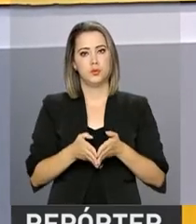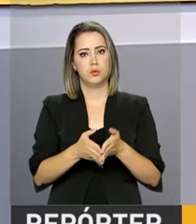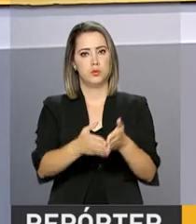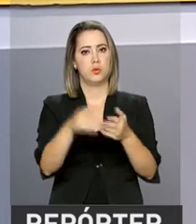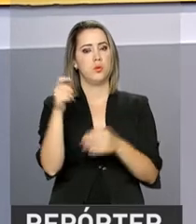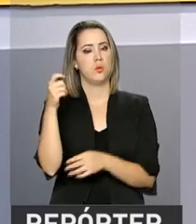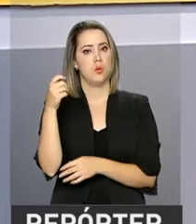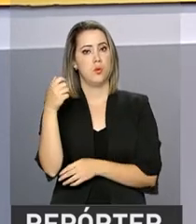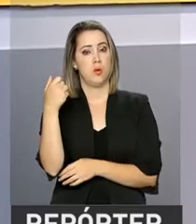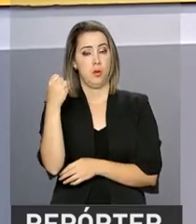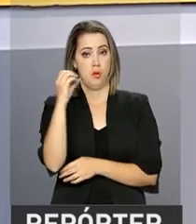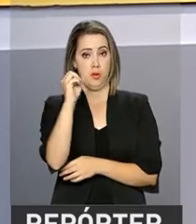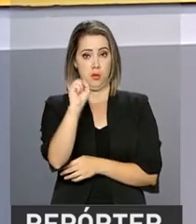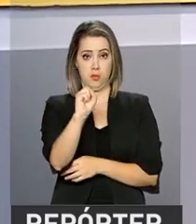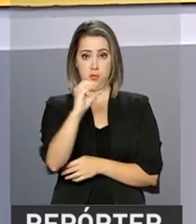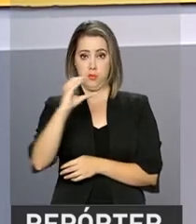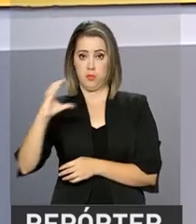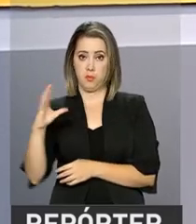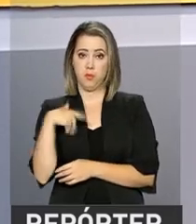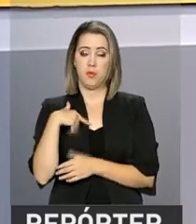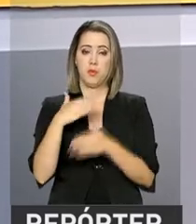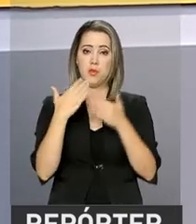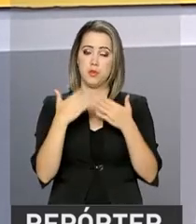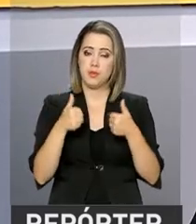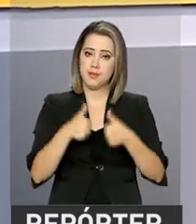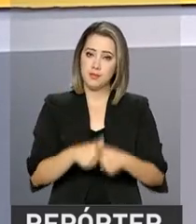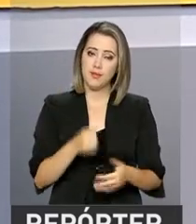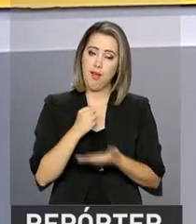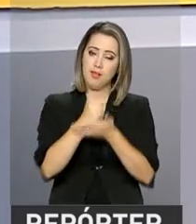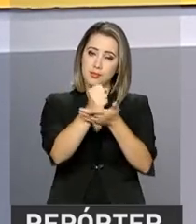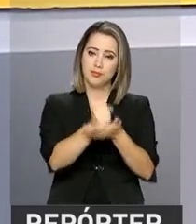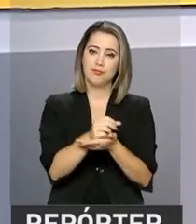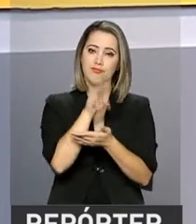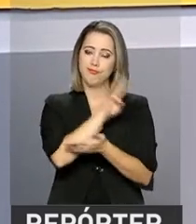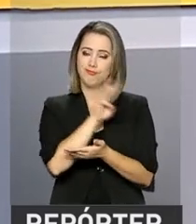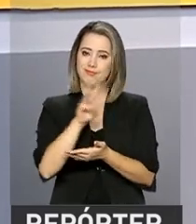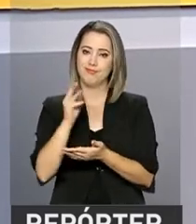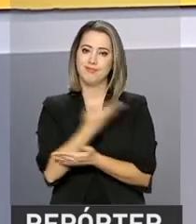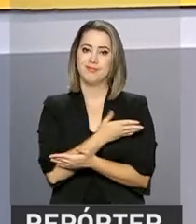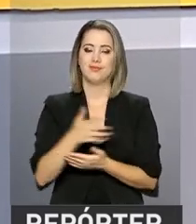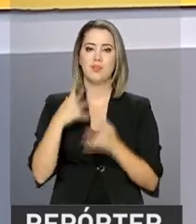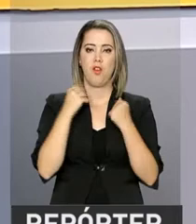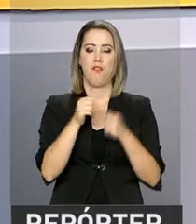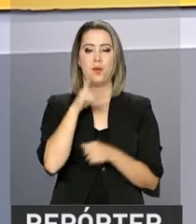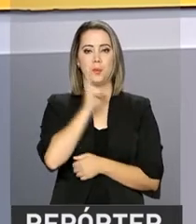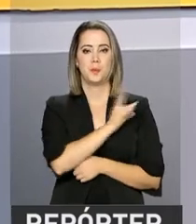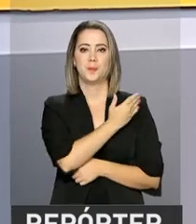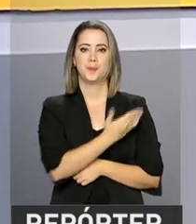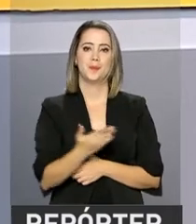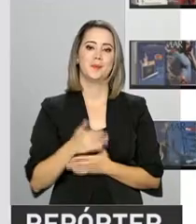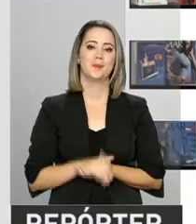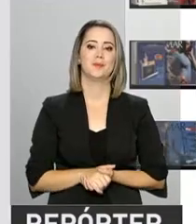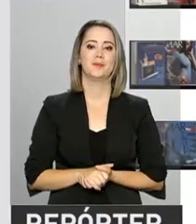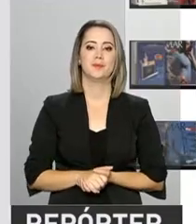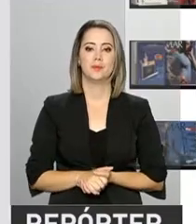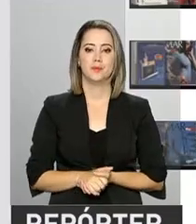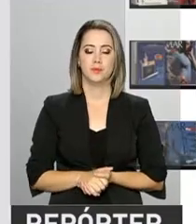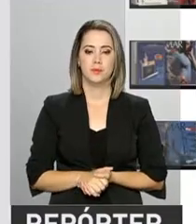estará disponível para quem quer embarcar em um novo portal vamos então conhecê lo